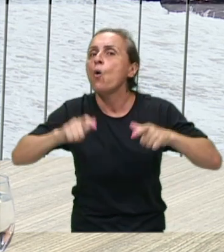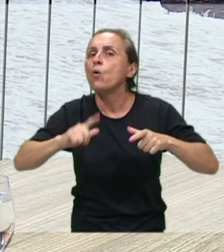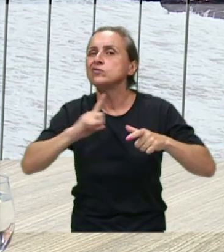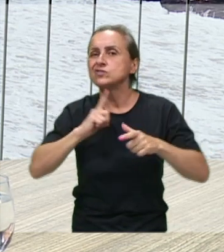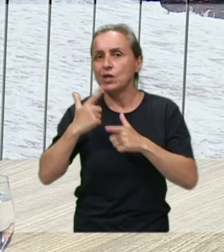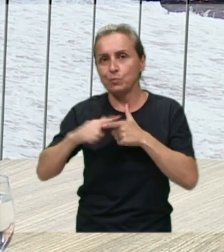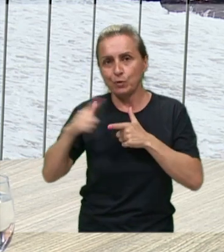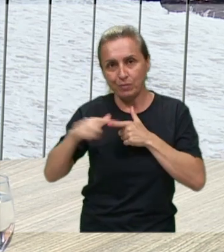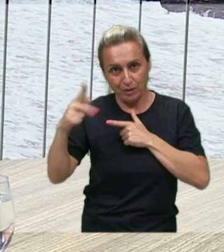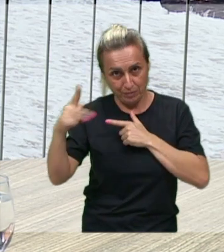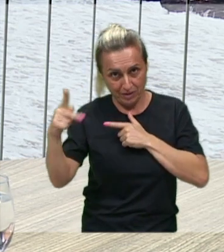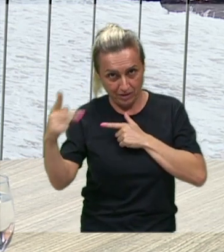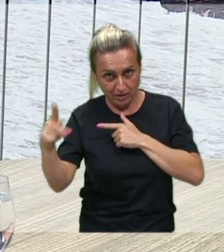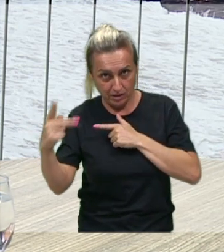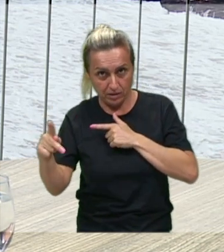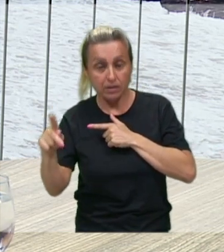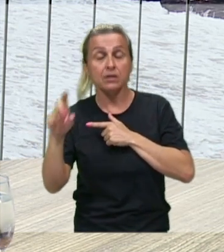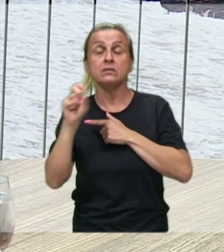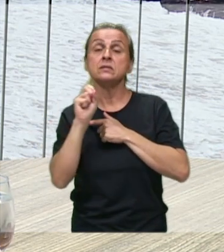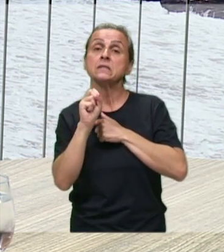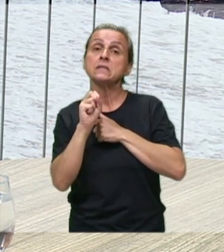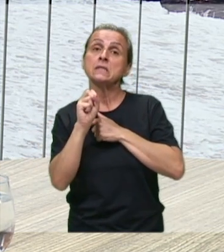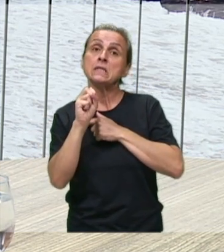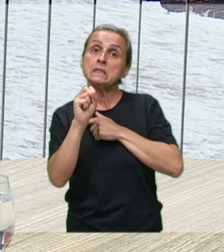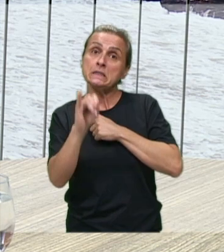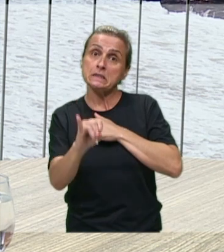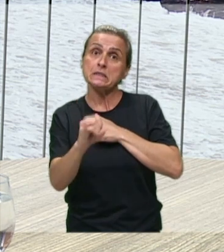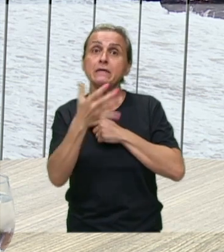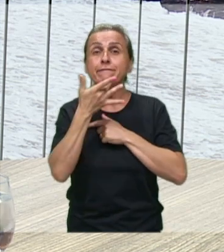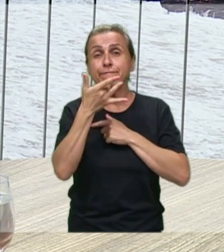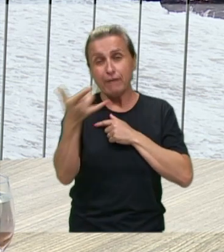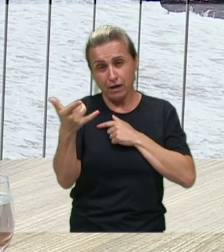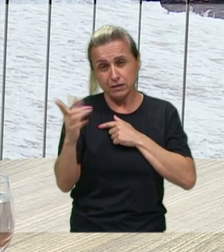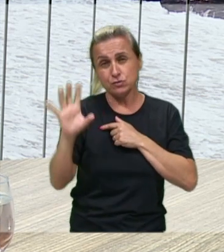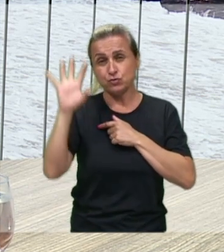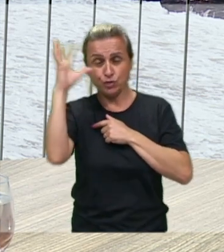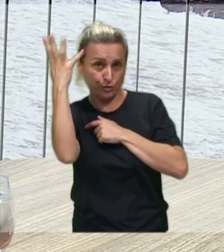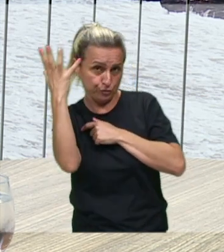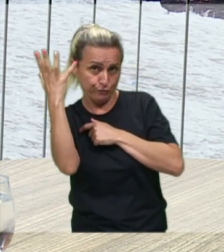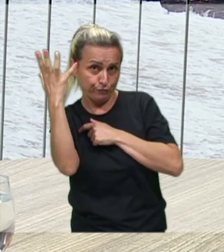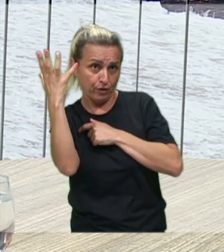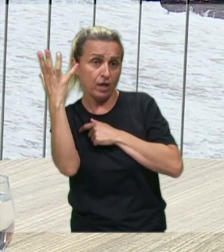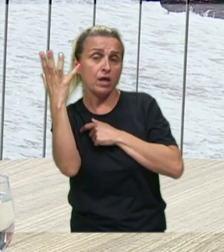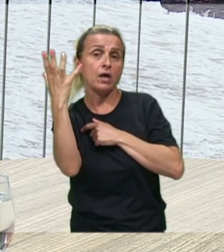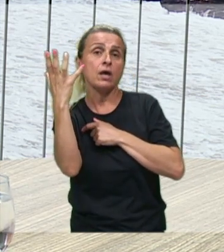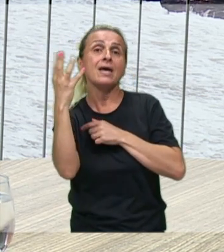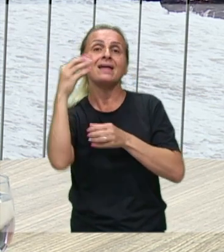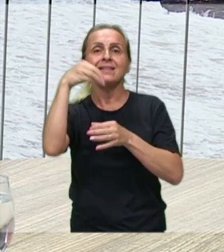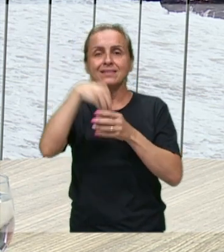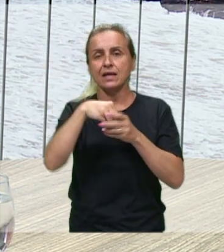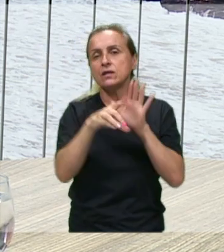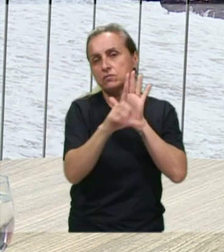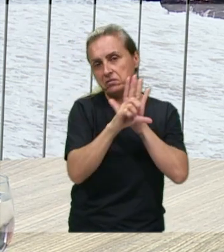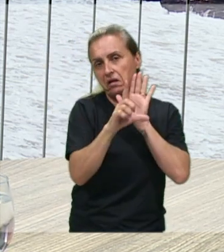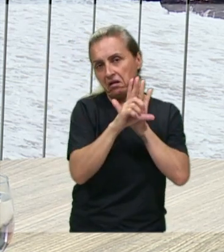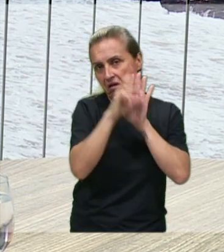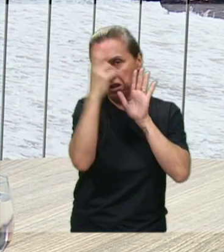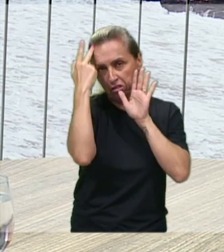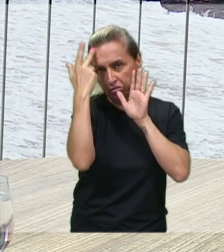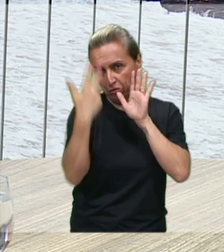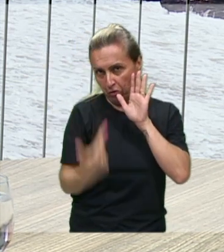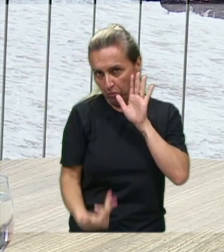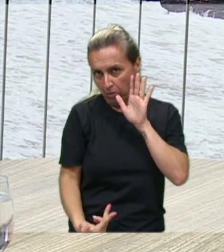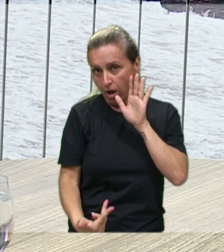Se tiver uma coisa que ficou, que é fácil de resolver, que não compromete nada dentro da lei, a gente faz a junção